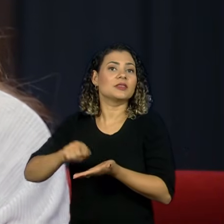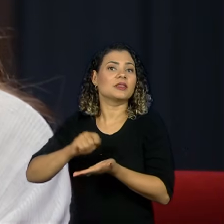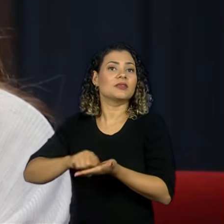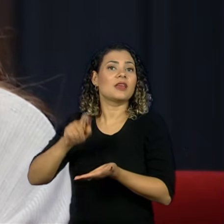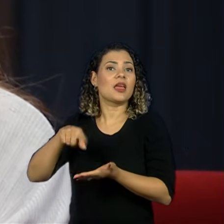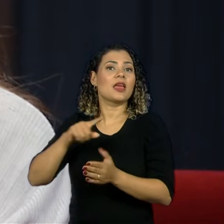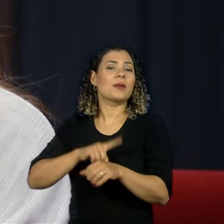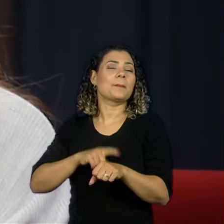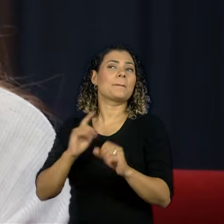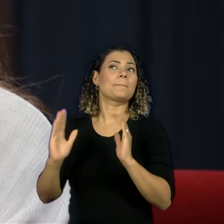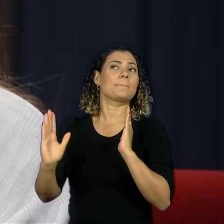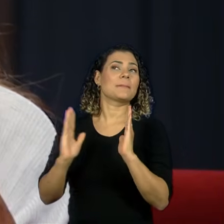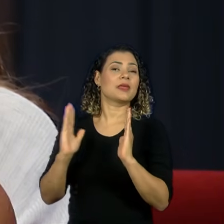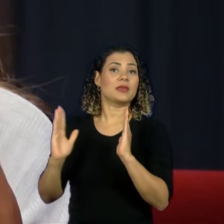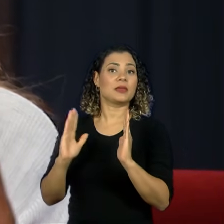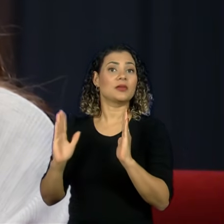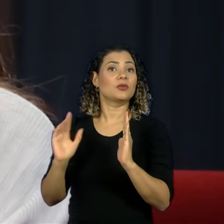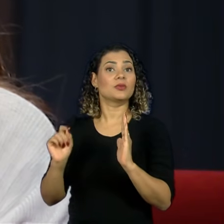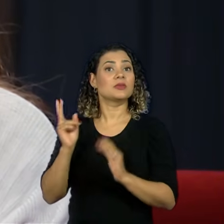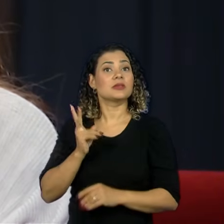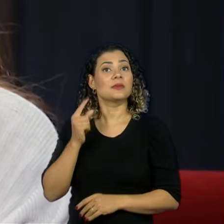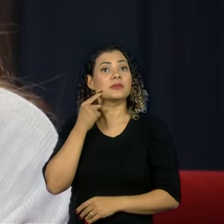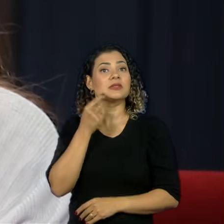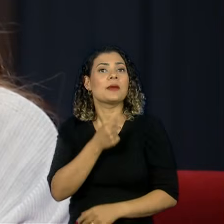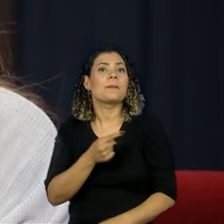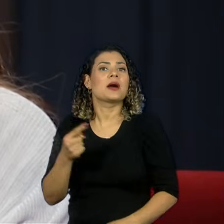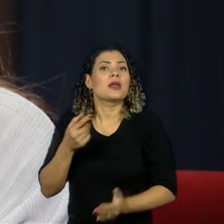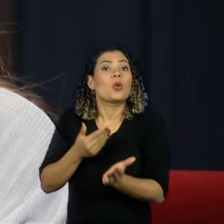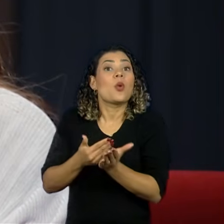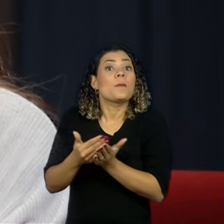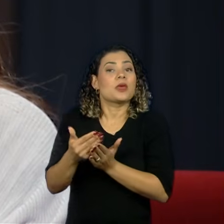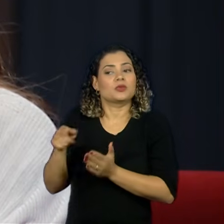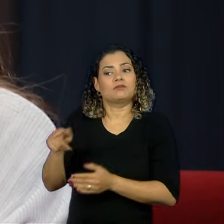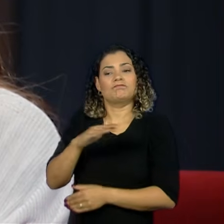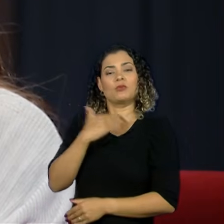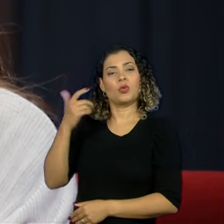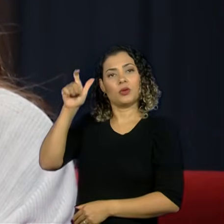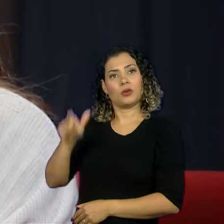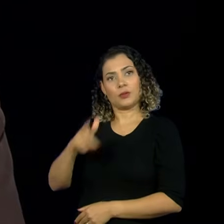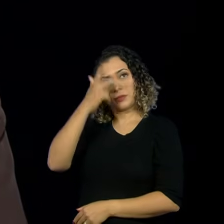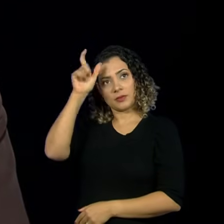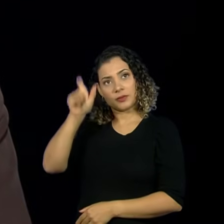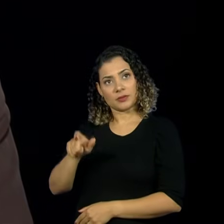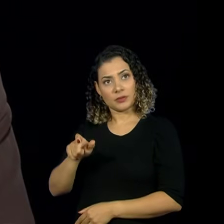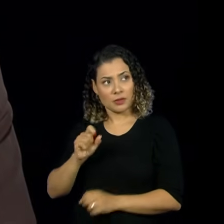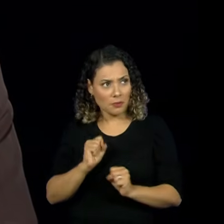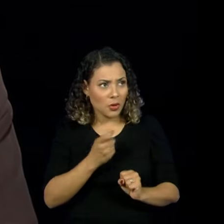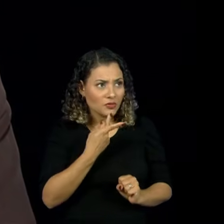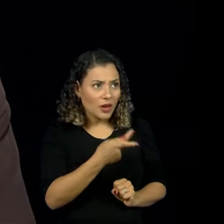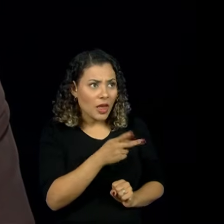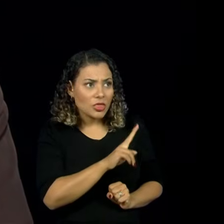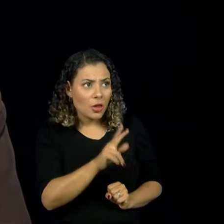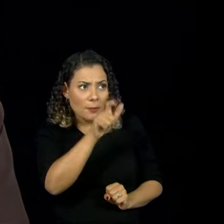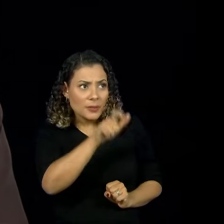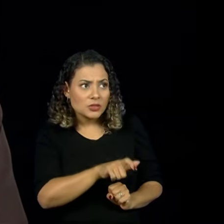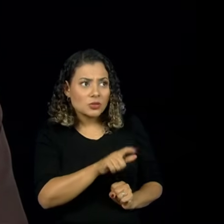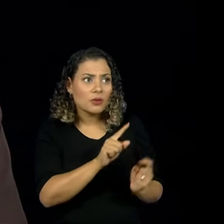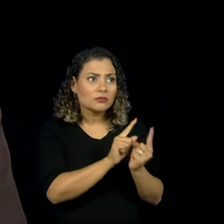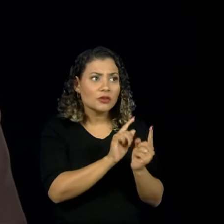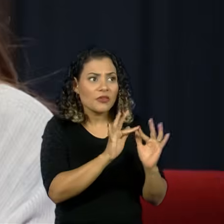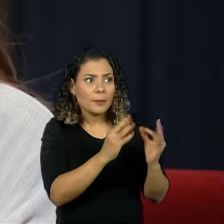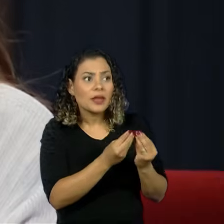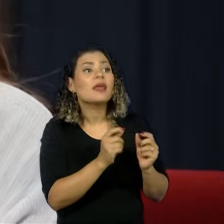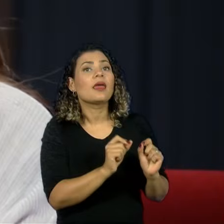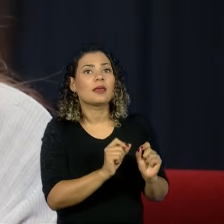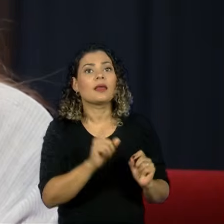um tempo das primeiras semanas da morte dessa pessoa. Você pode dizer quem era? Paciente? Era da família?